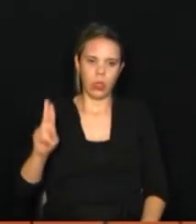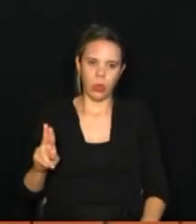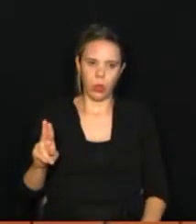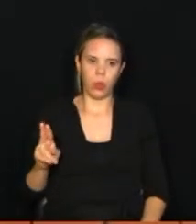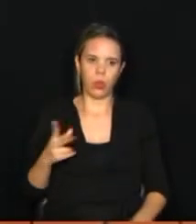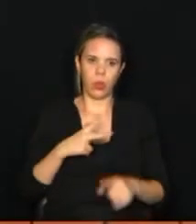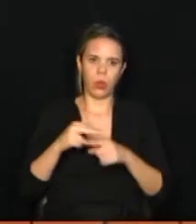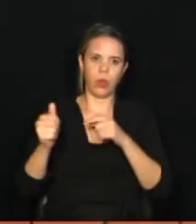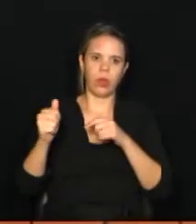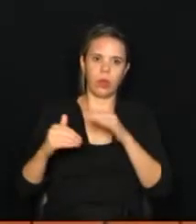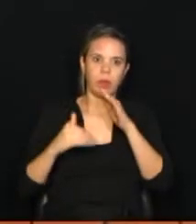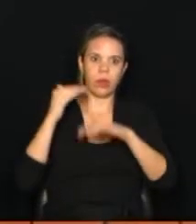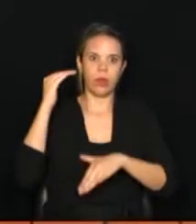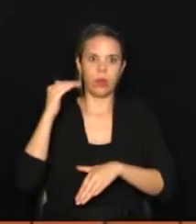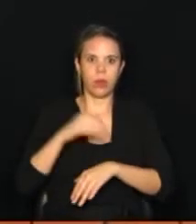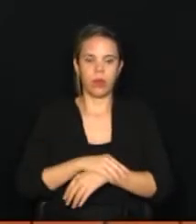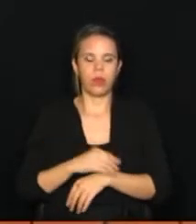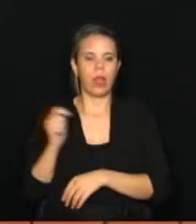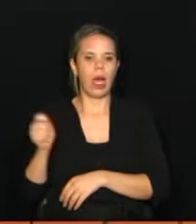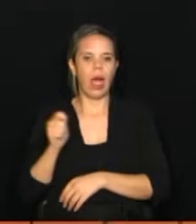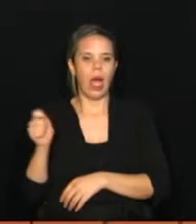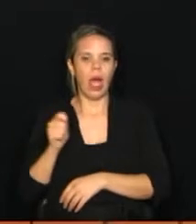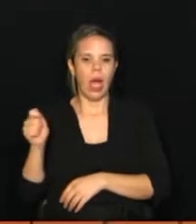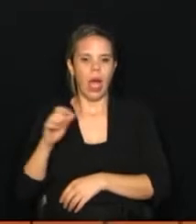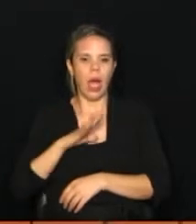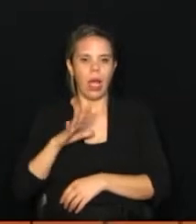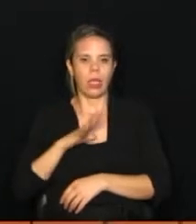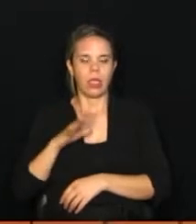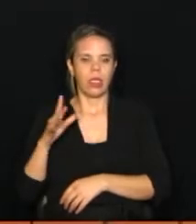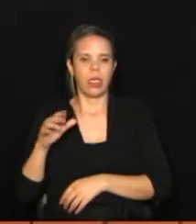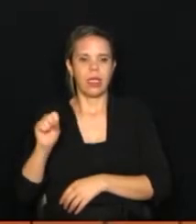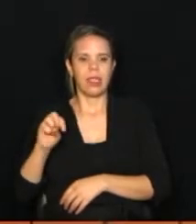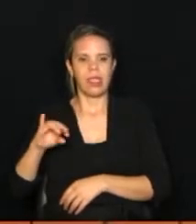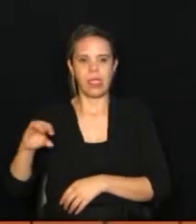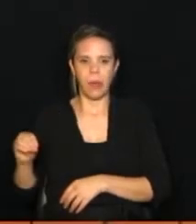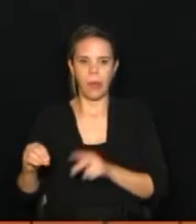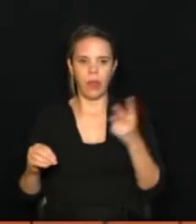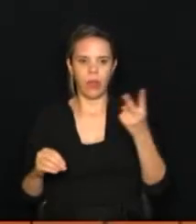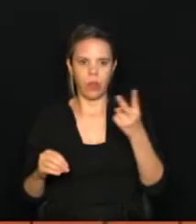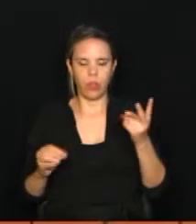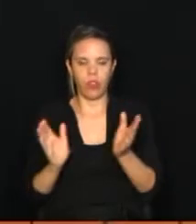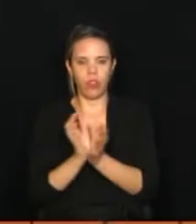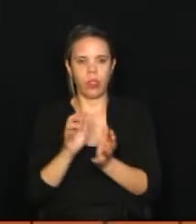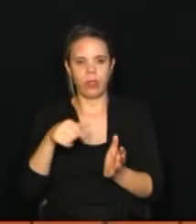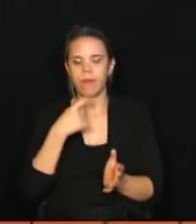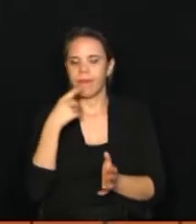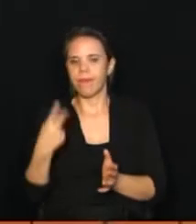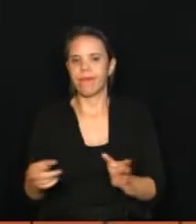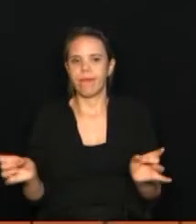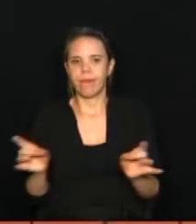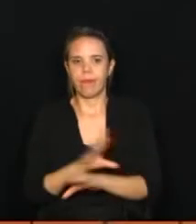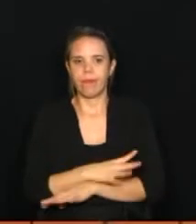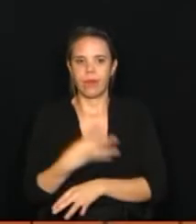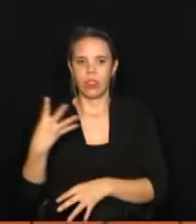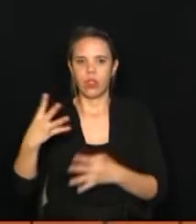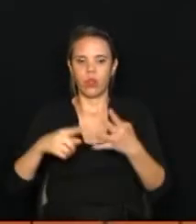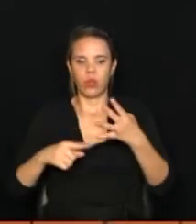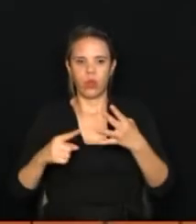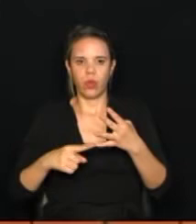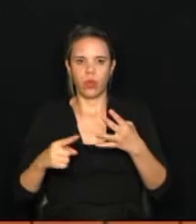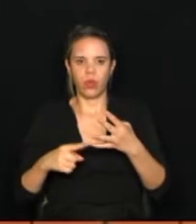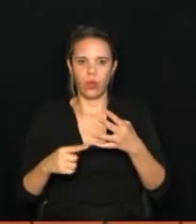liderou, mas Araraquara, Sampaio, vocês do Veracruz que terminaram na 4ª colocação